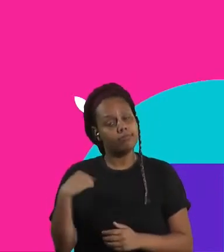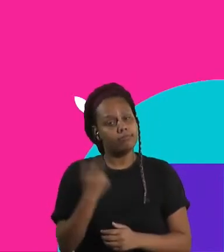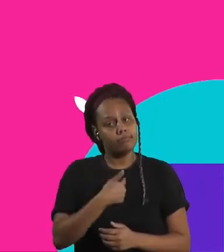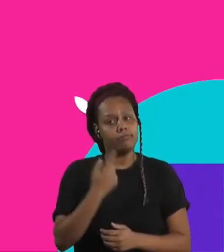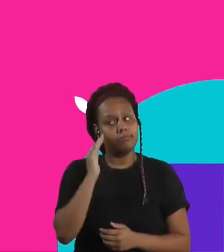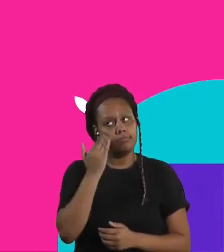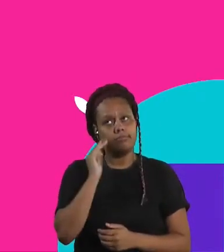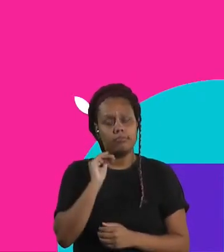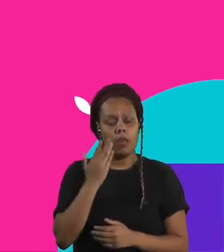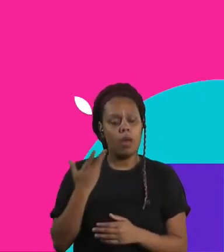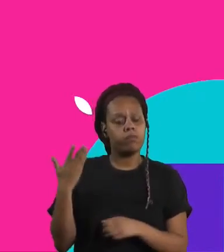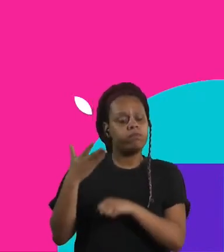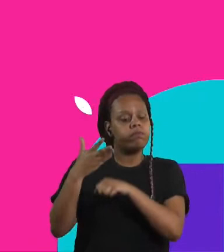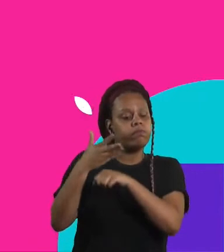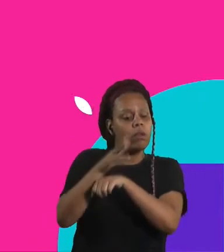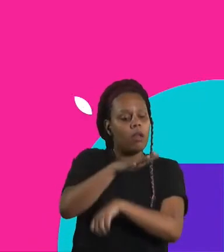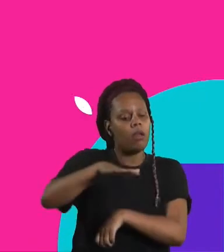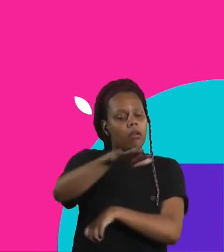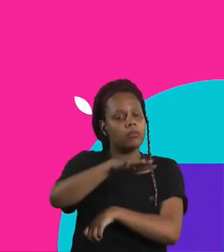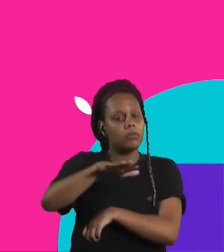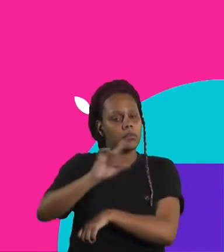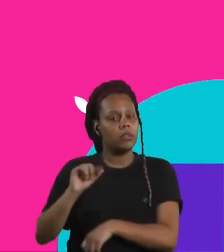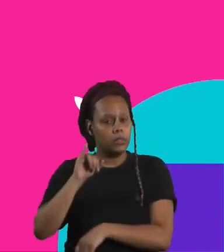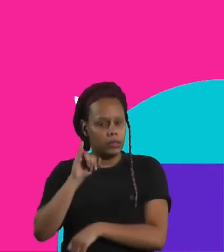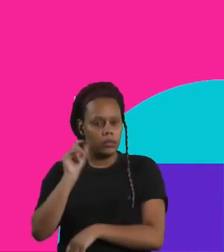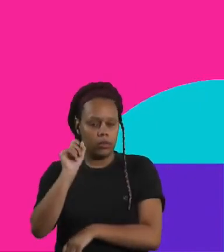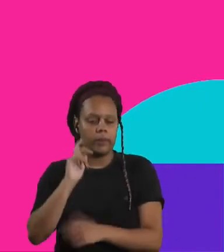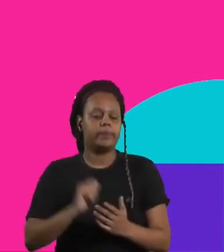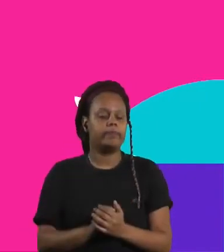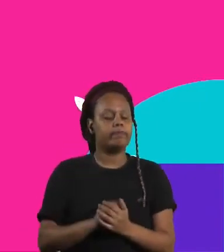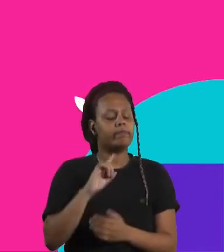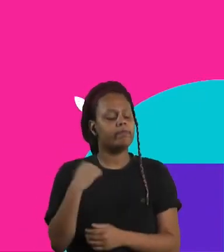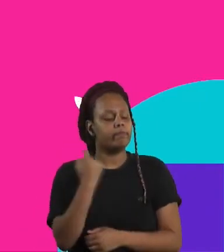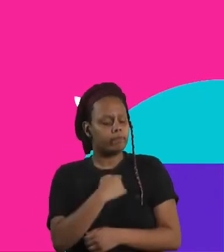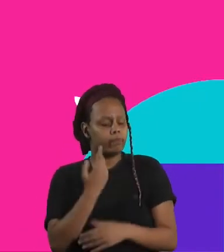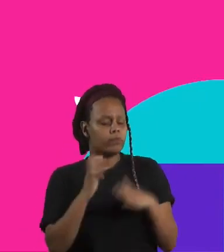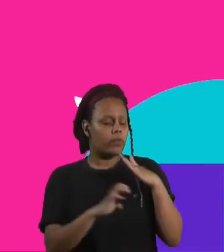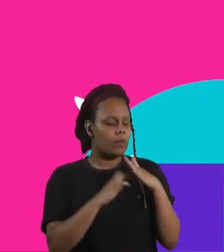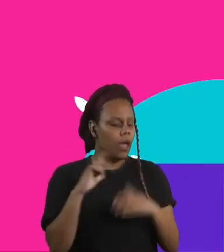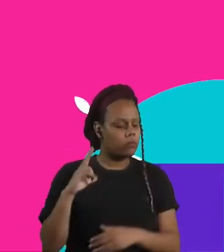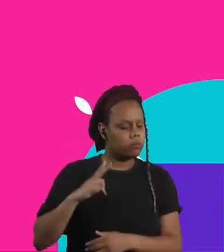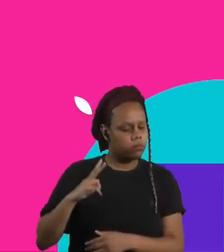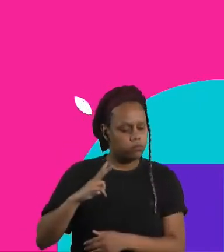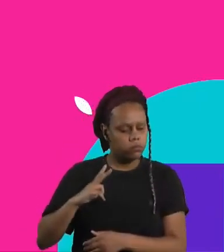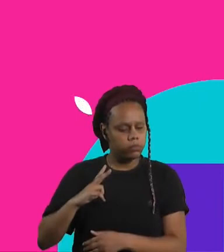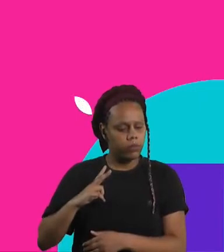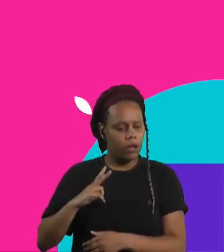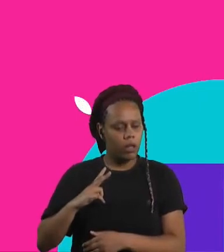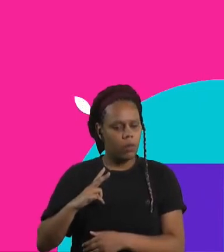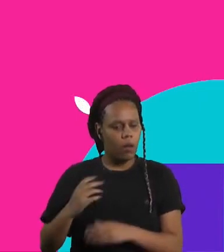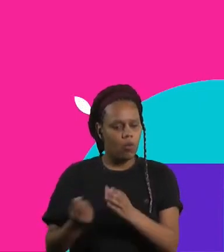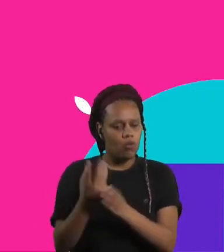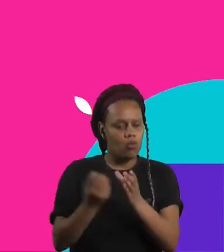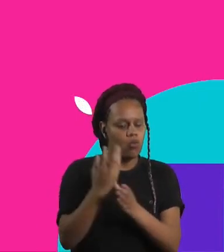entrando nesse universo, que se a gente conseguisse, como empresa, né, empresa privada, que busca, enfim, gerar resultado econômico,